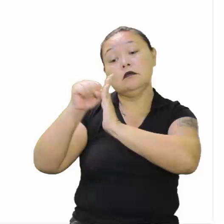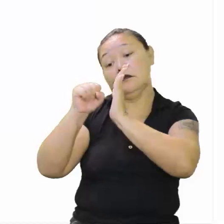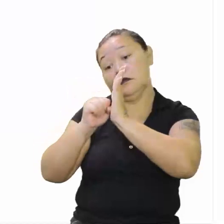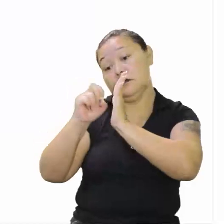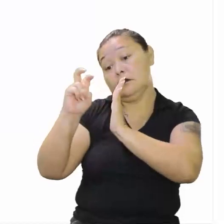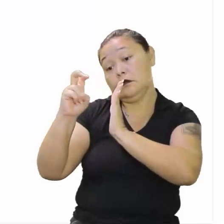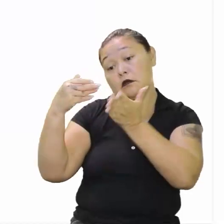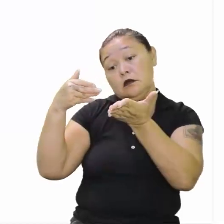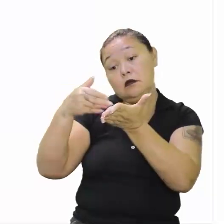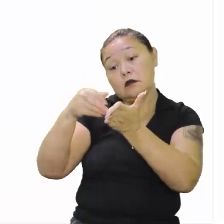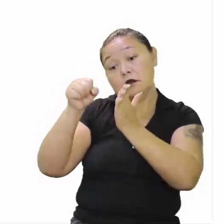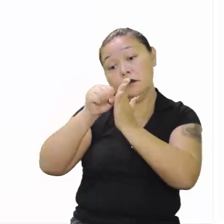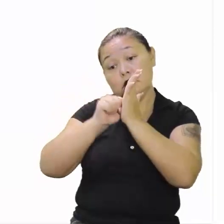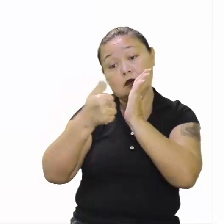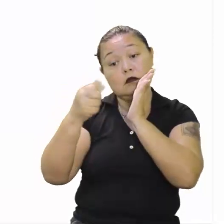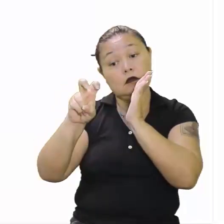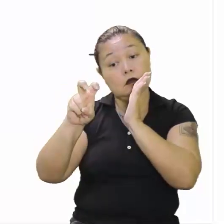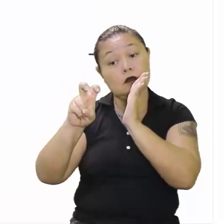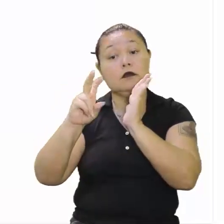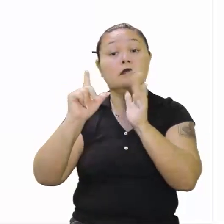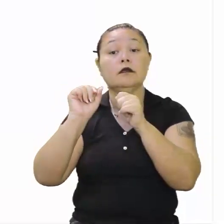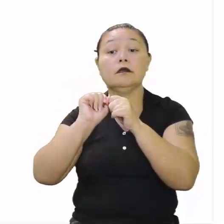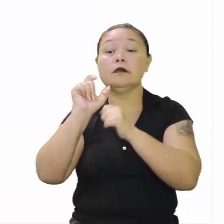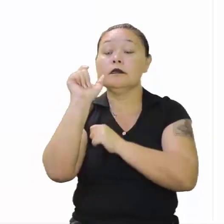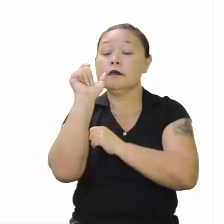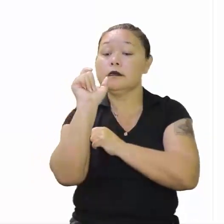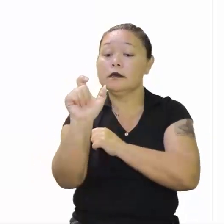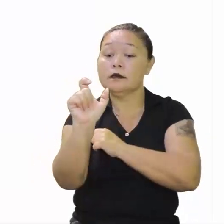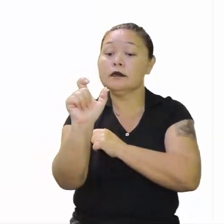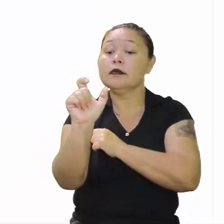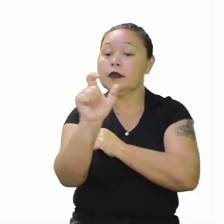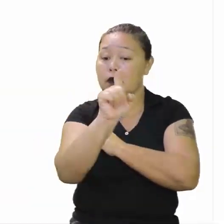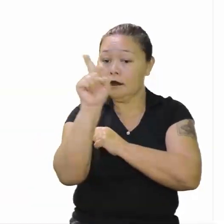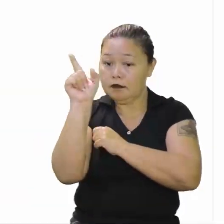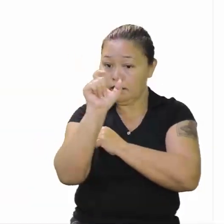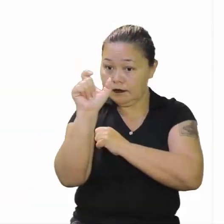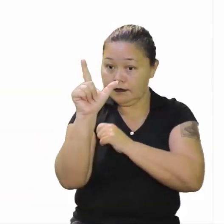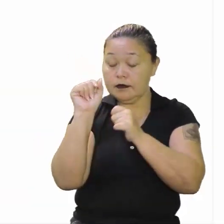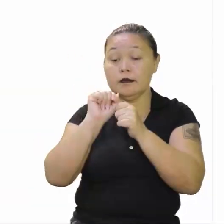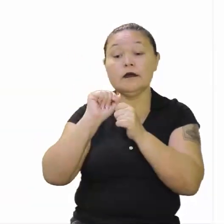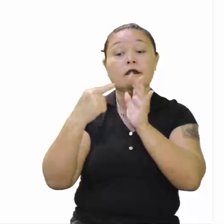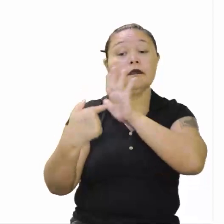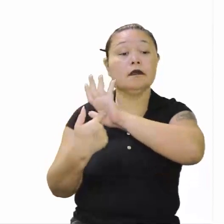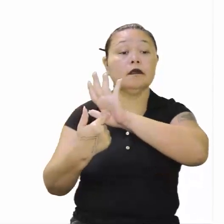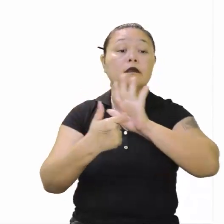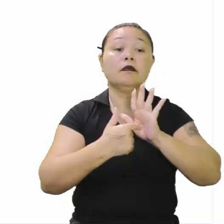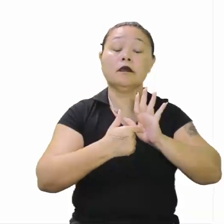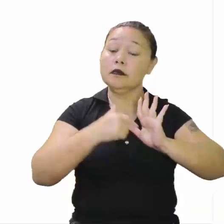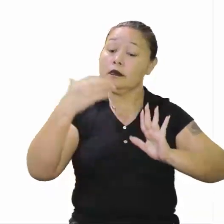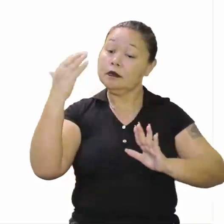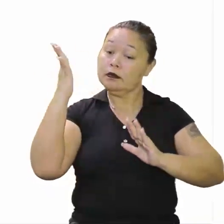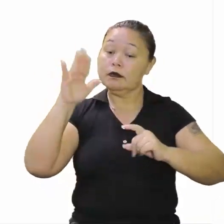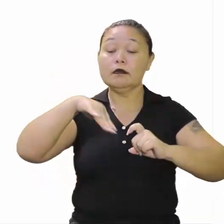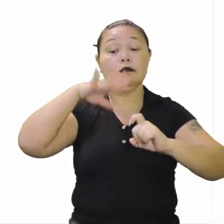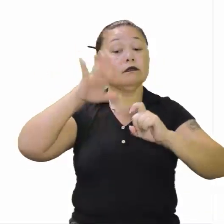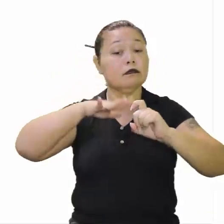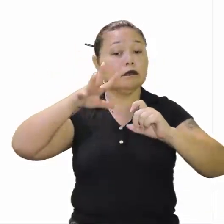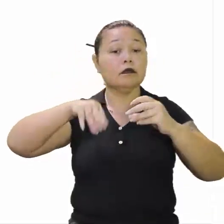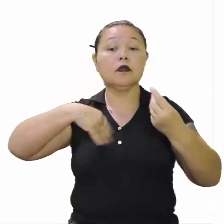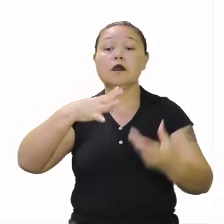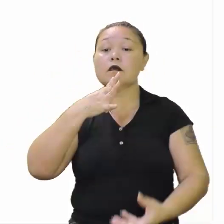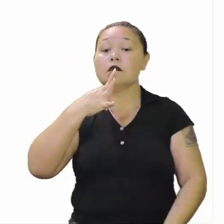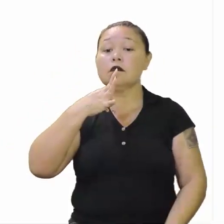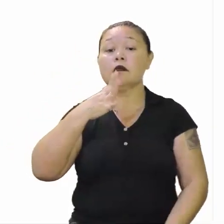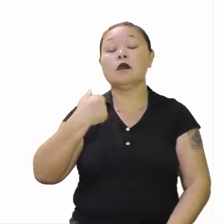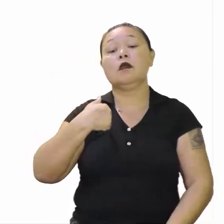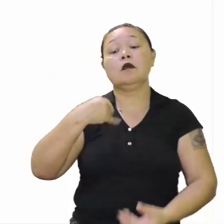Então, alquimia é a palavra que indica uma ciência mística conhecida como química